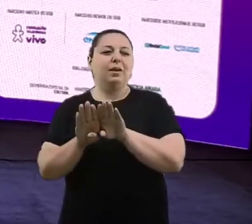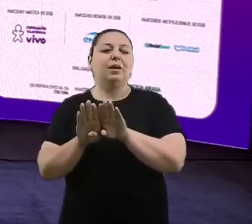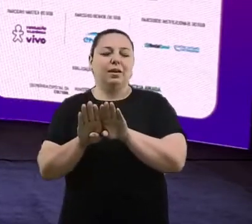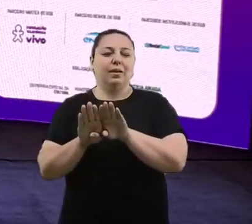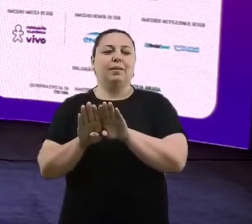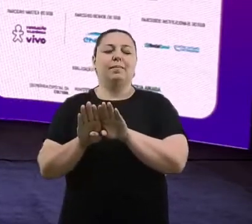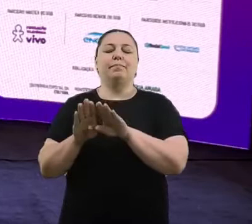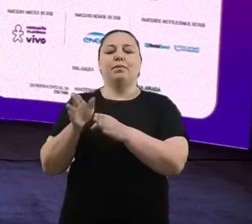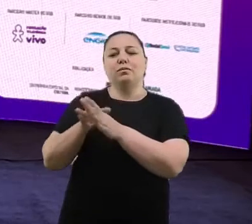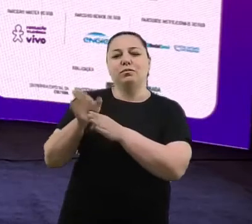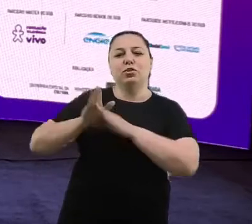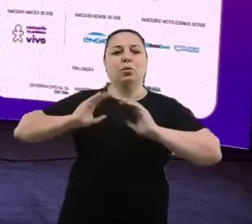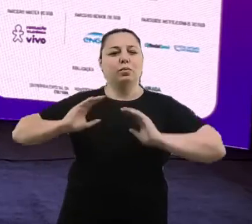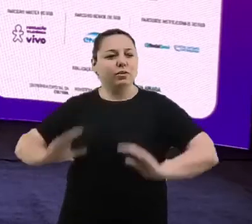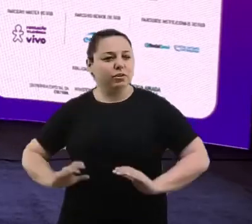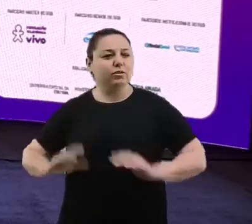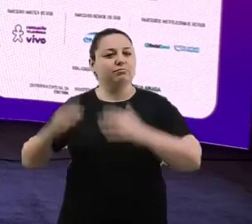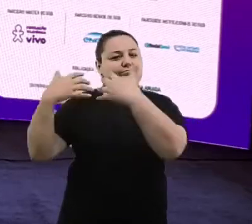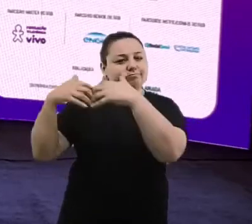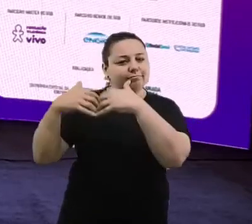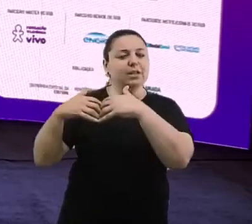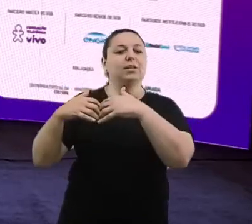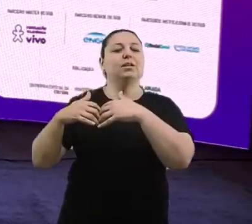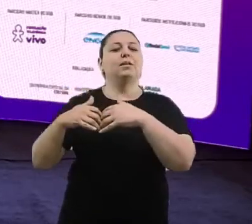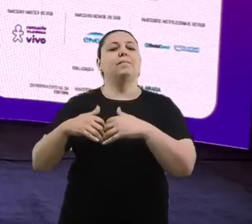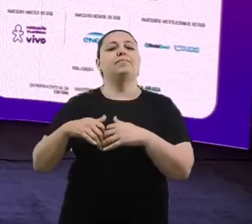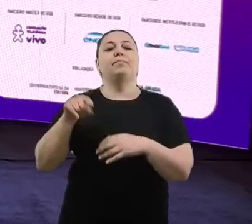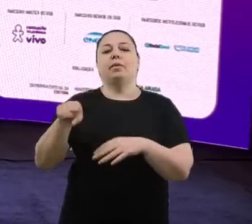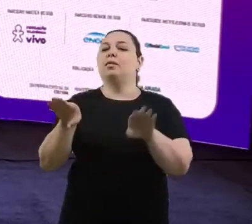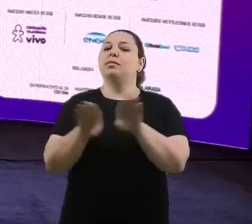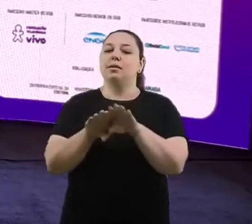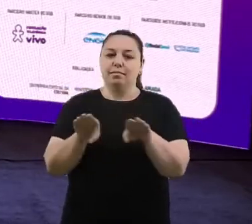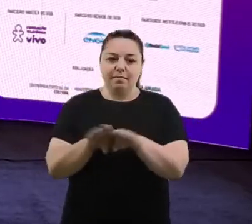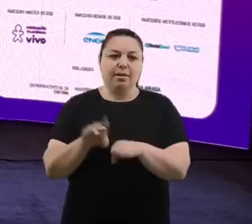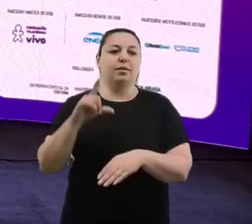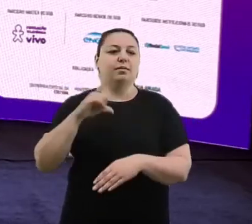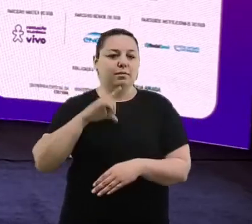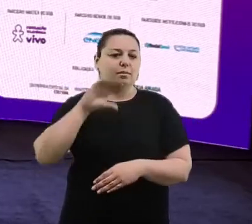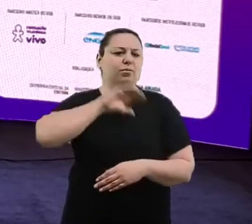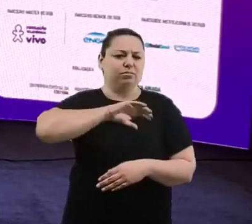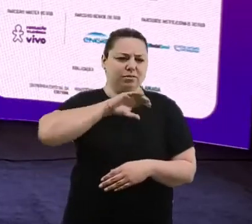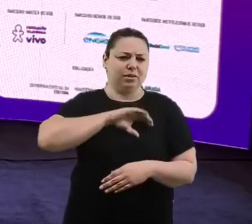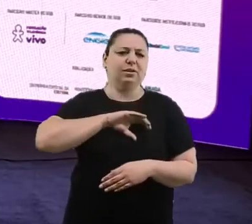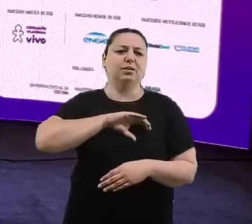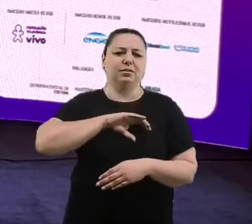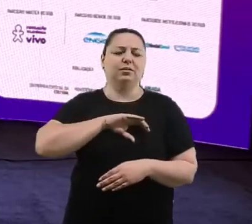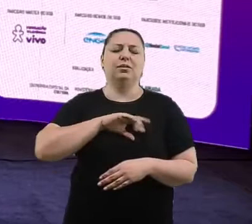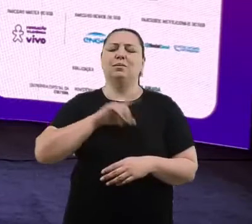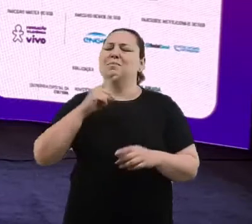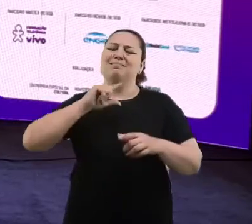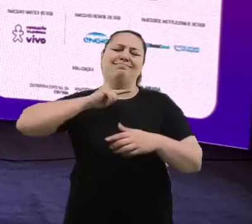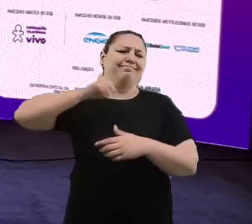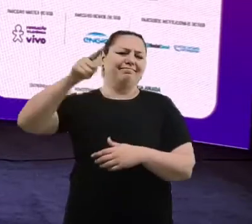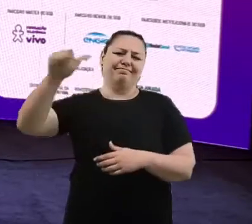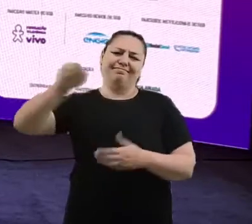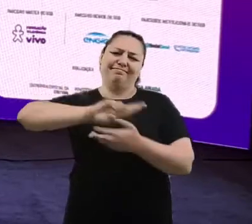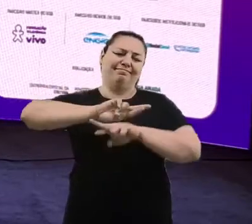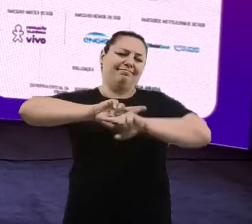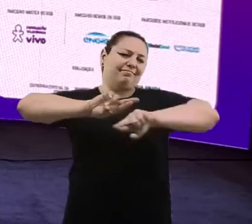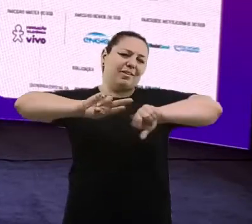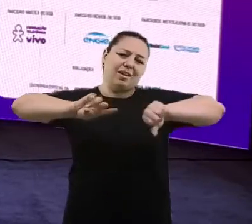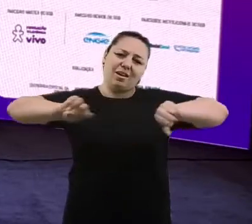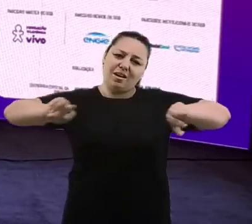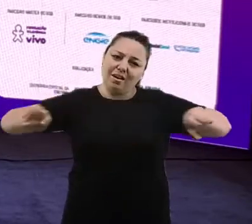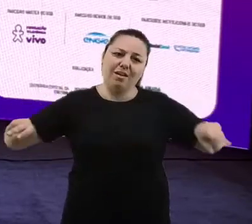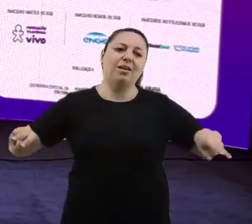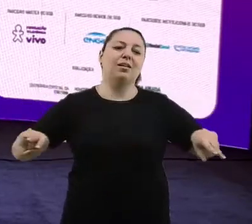comportamental cognitiva, mindfulness, eles também têm em português. E a gente tem outras iniciativas muito bacanas, como